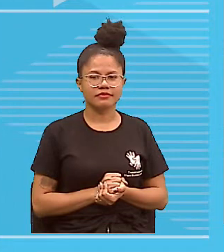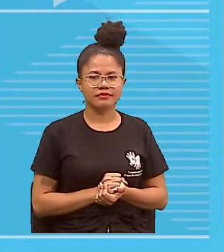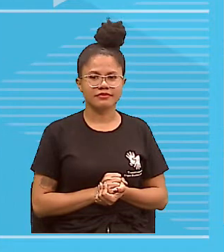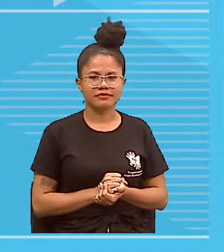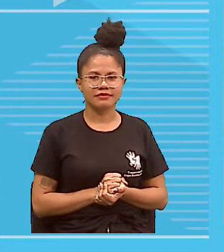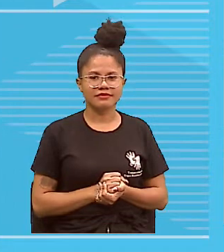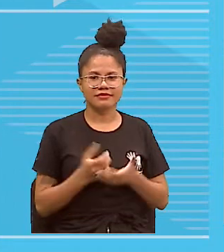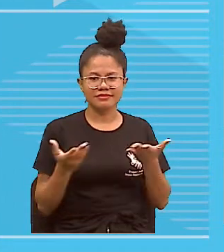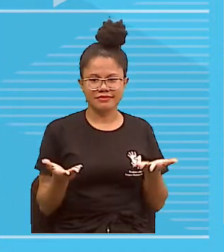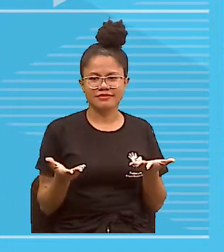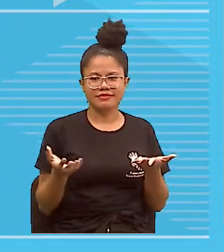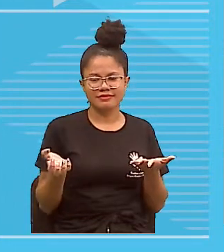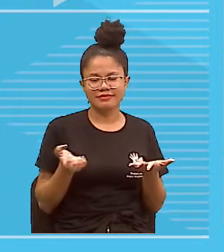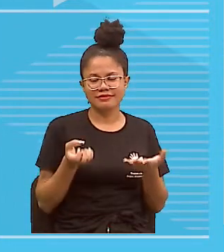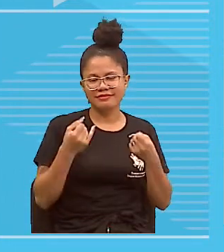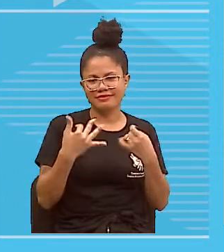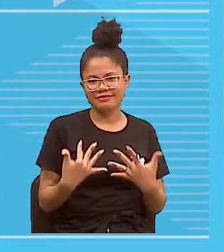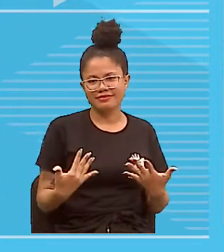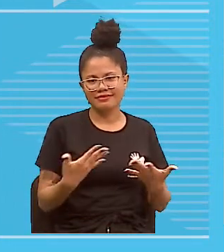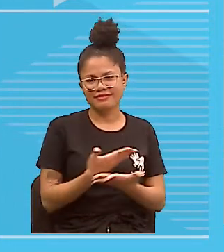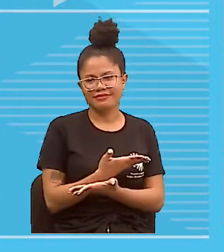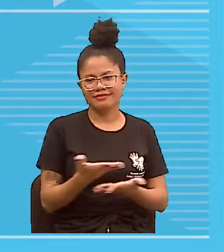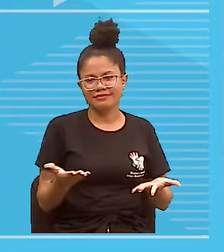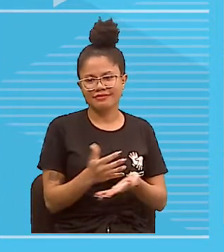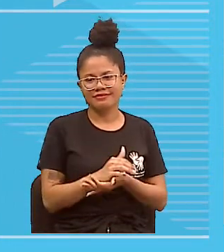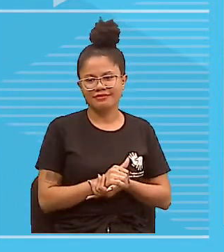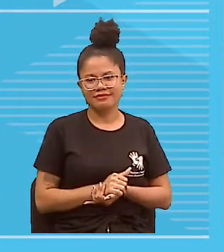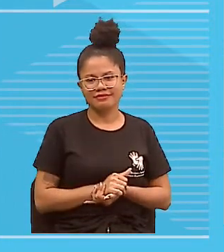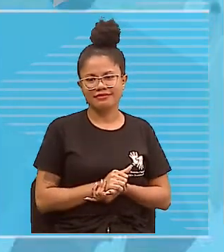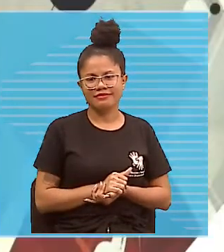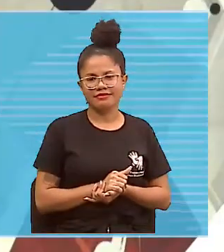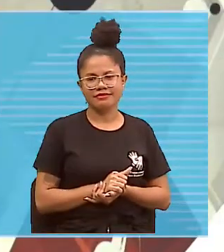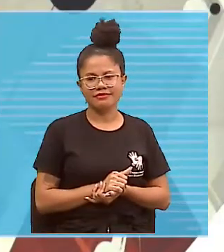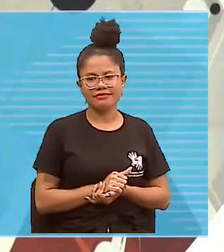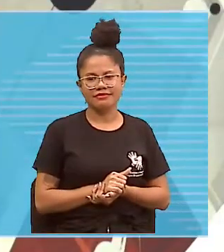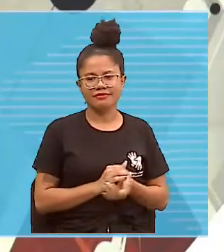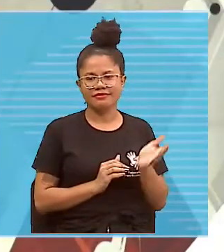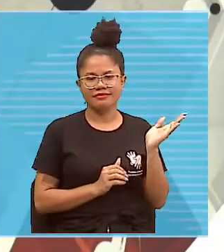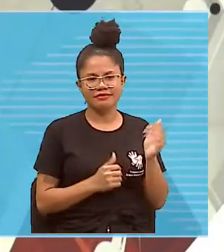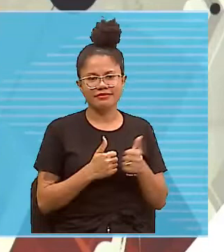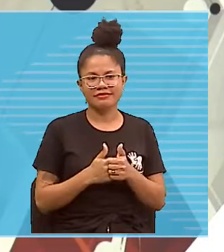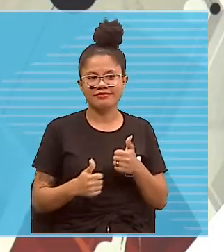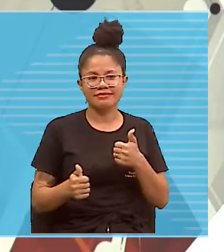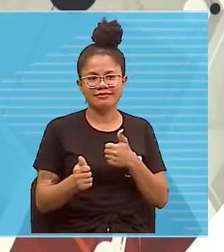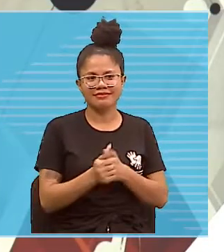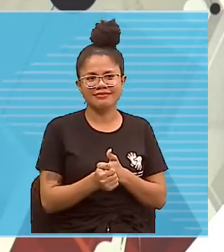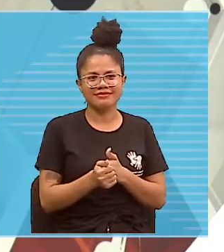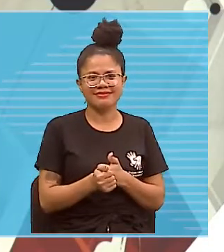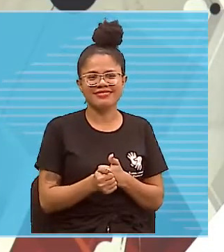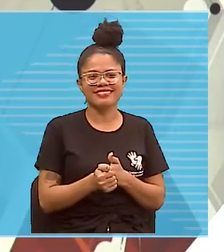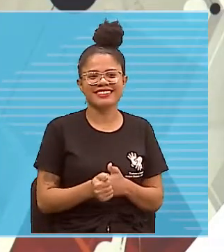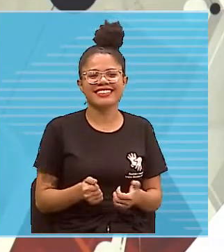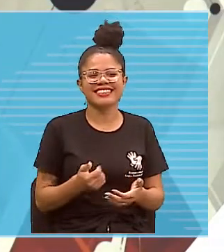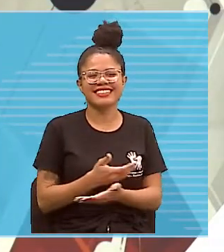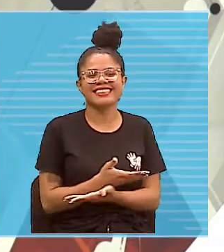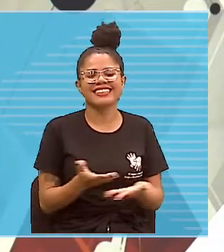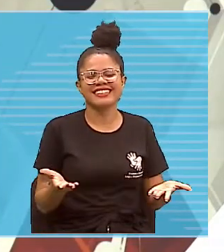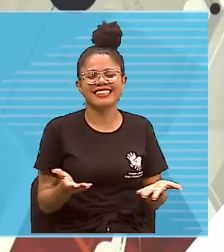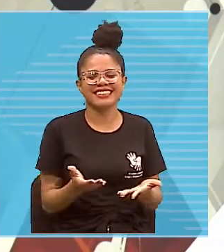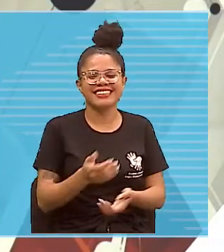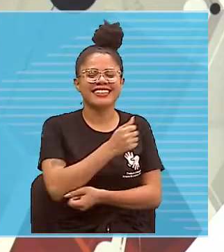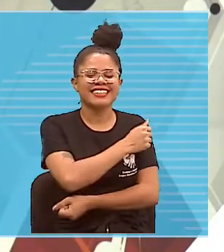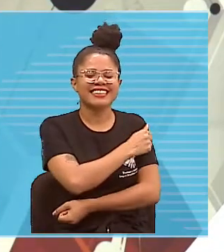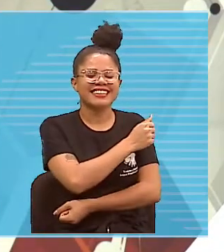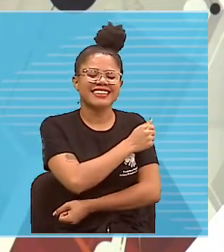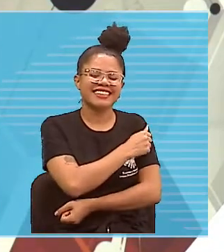era isto que eu queria explicar para vocês sobre protagonismo juvenil, sobre esses estudantes que são